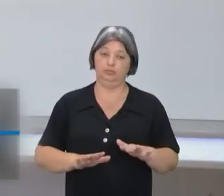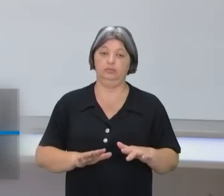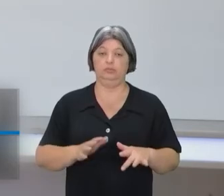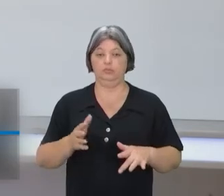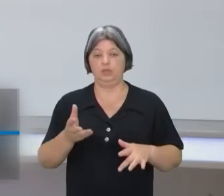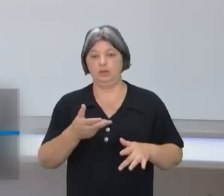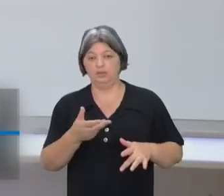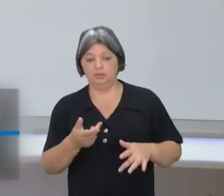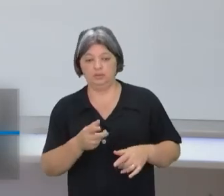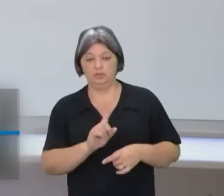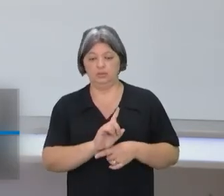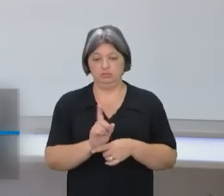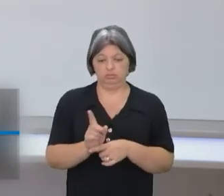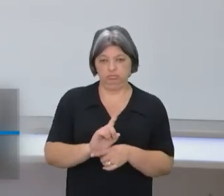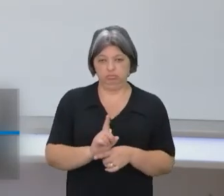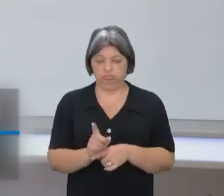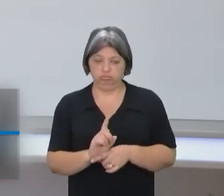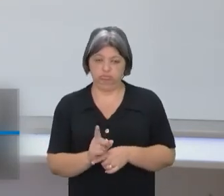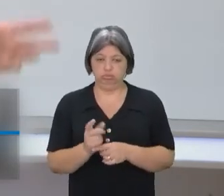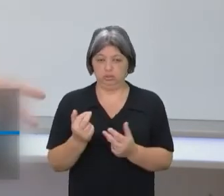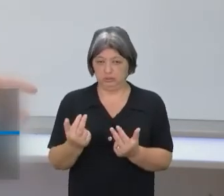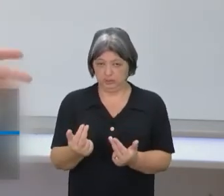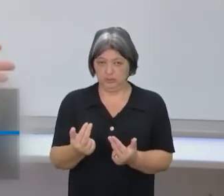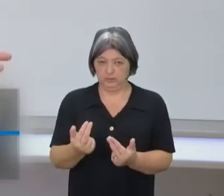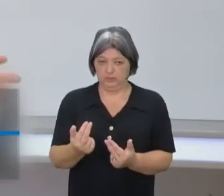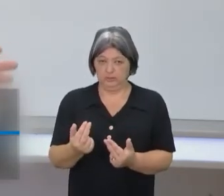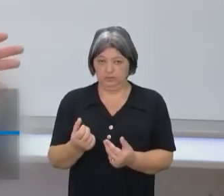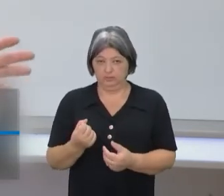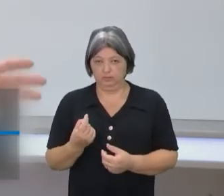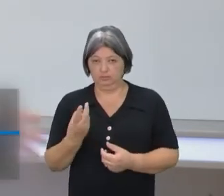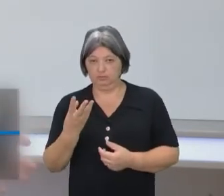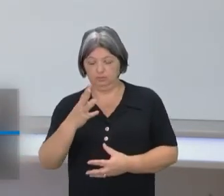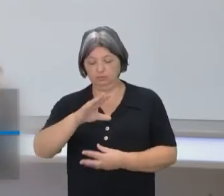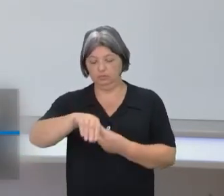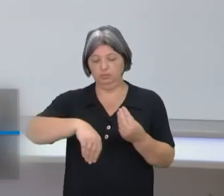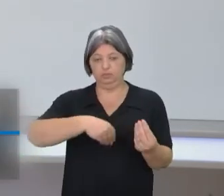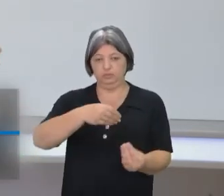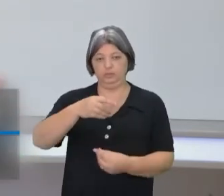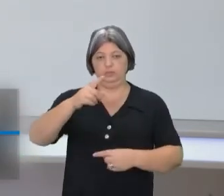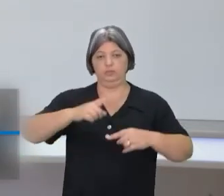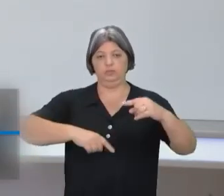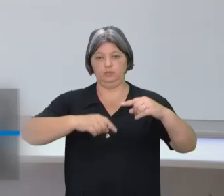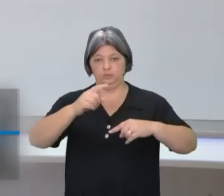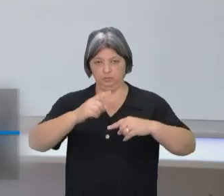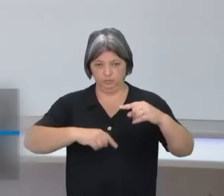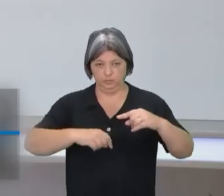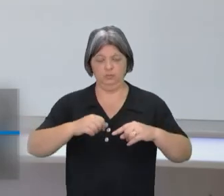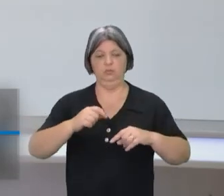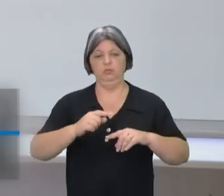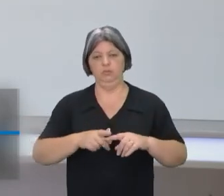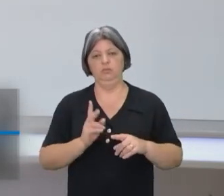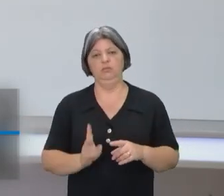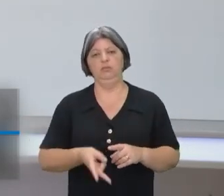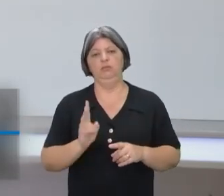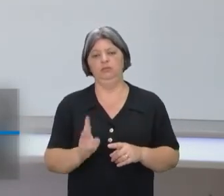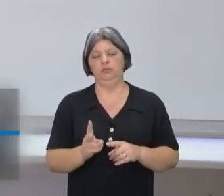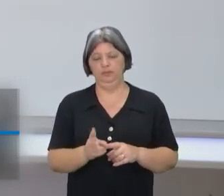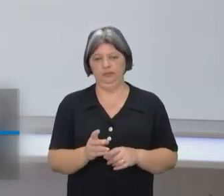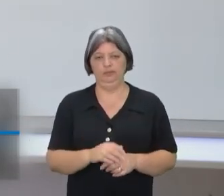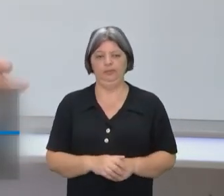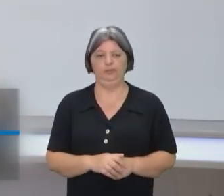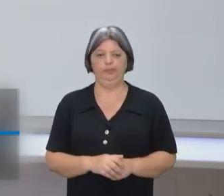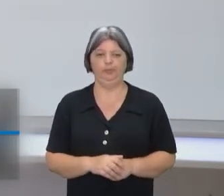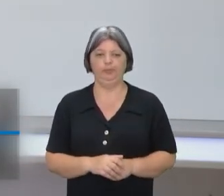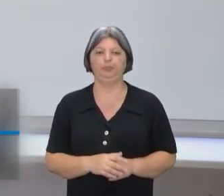elas continuam iguais, as quantidades de reagente e produto elas também se mantêm constantes. Só